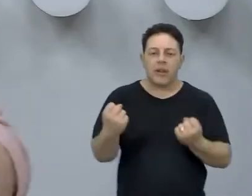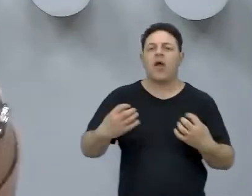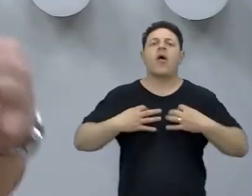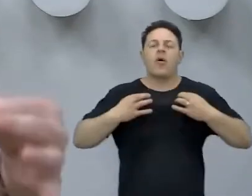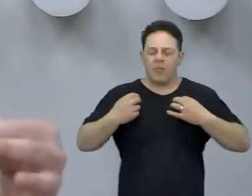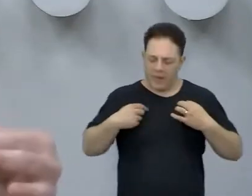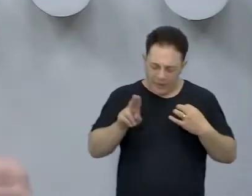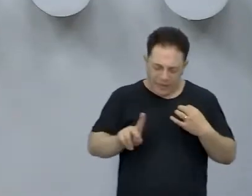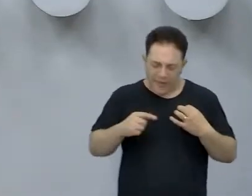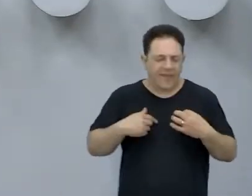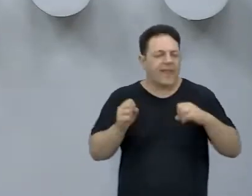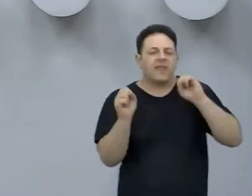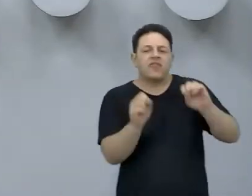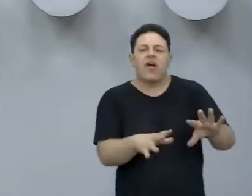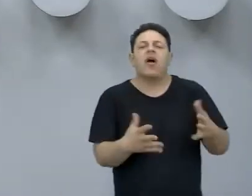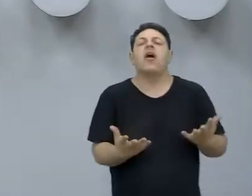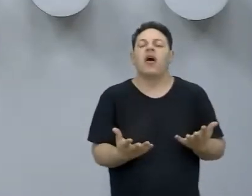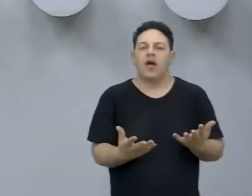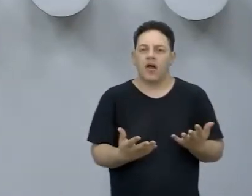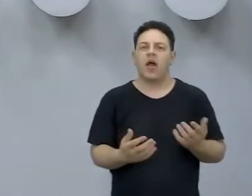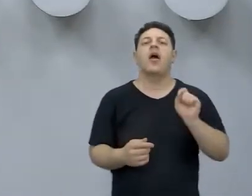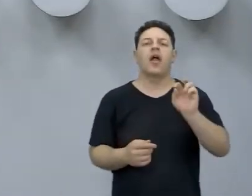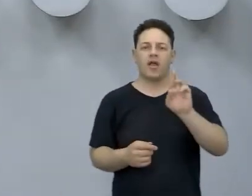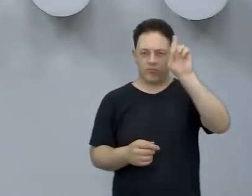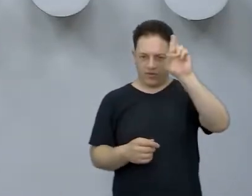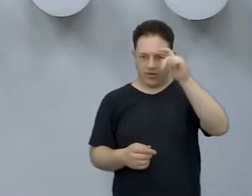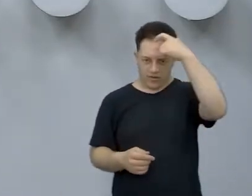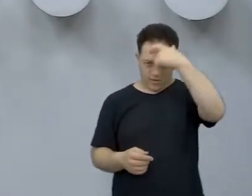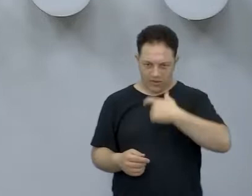uso mais que eu vou descartar? É a pessoa física?